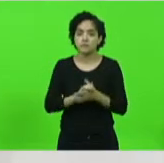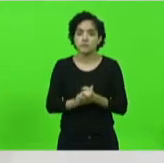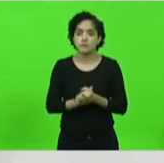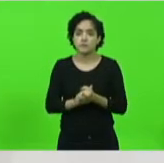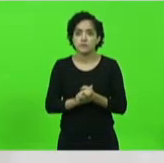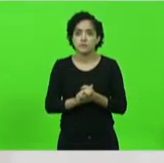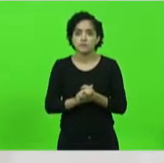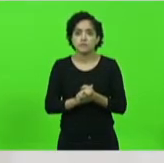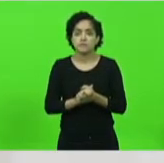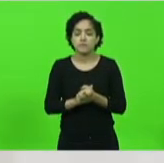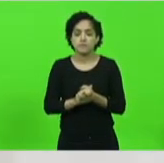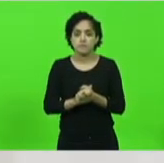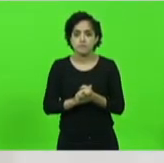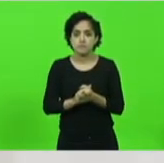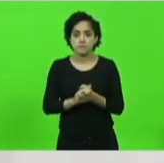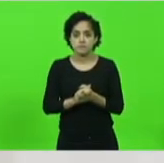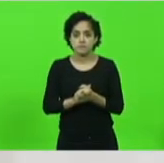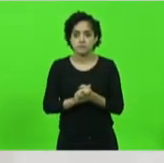falando de maioria, deputados?